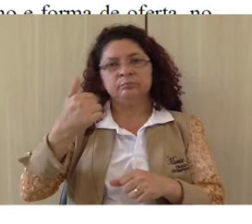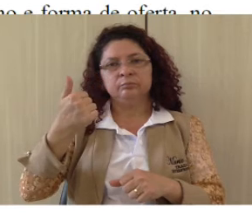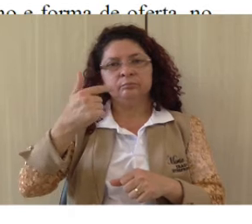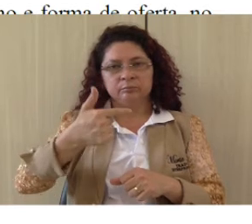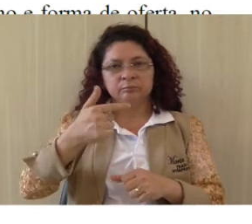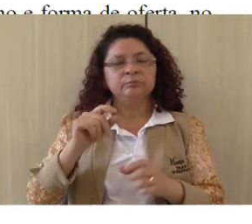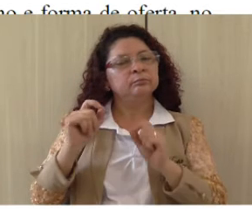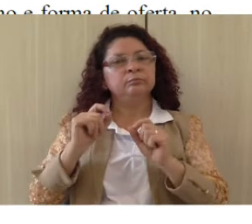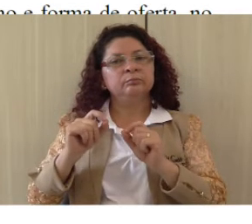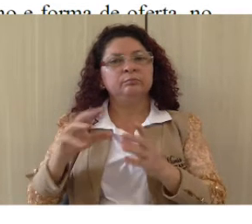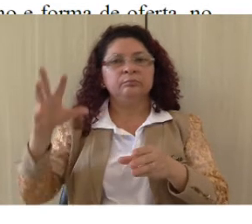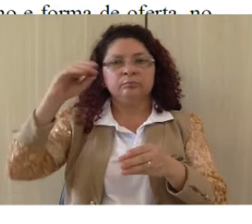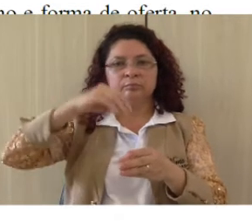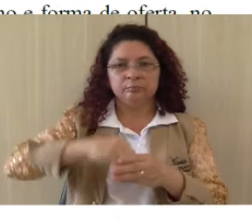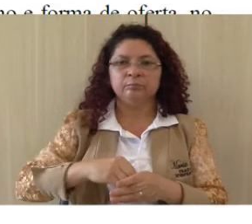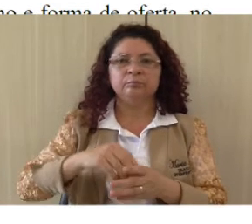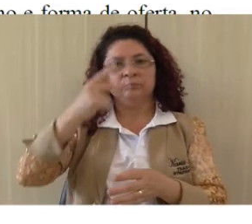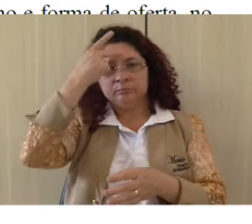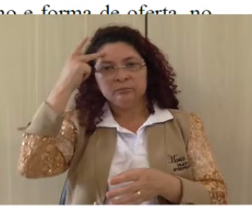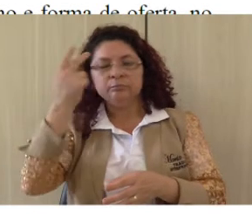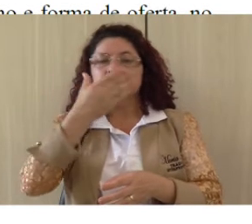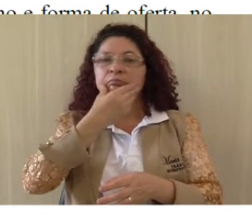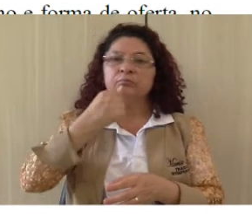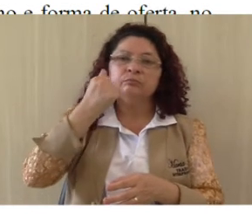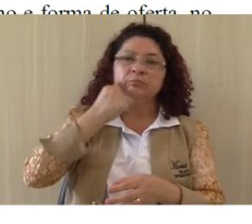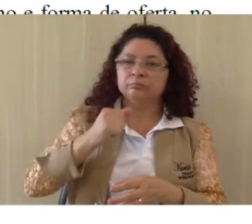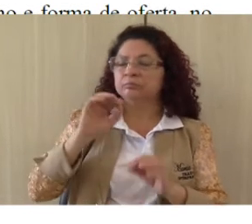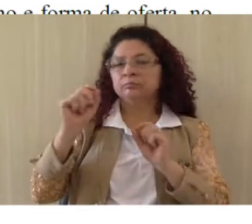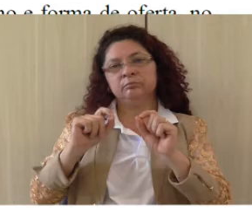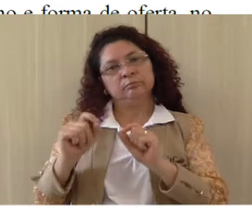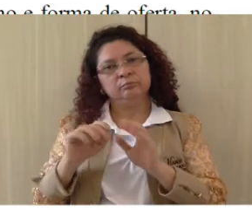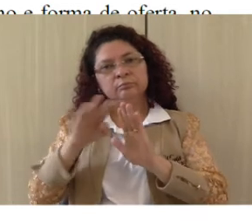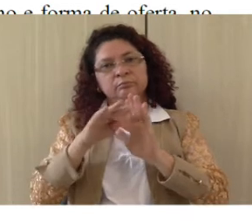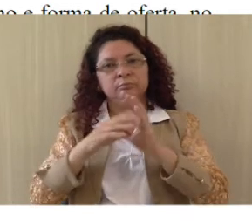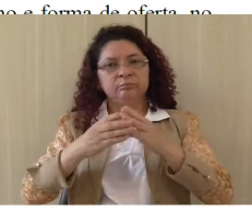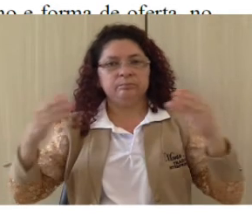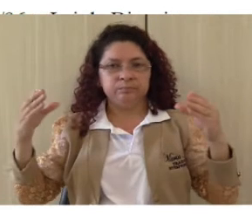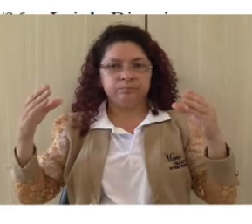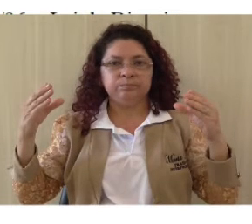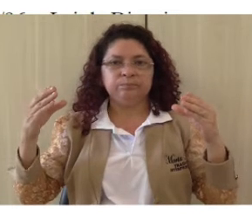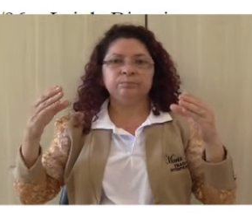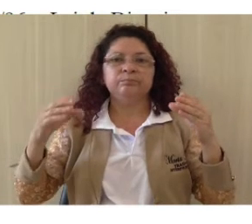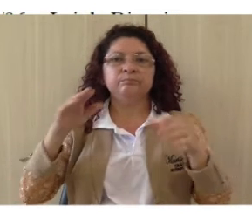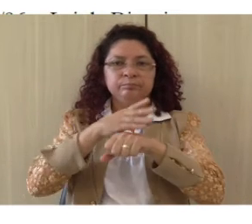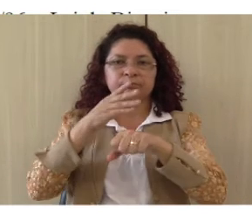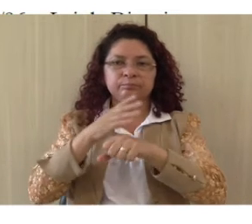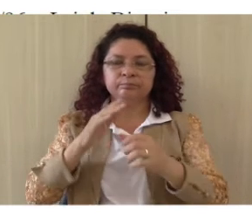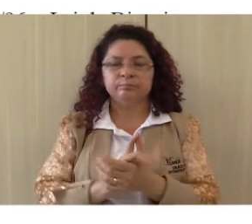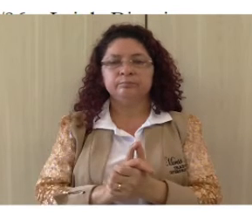serão preenchidas por candidatos ou candidatas concorrentes na modalidade de ampla concorrência.